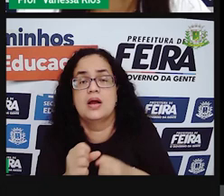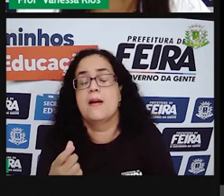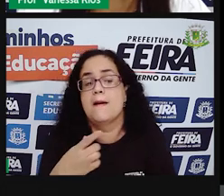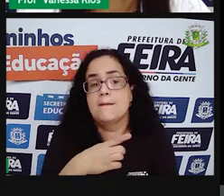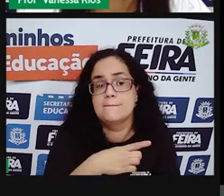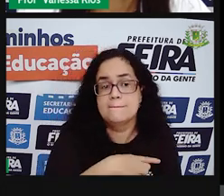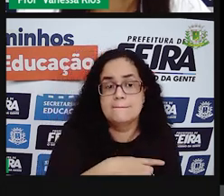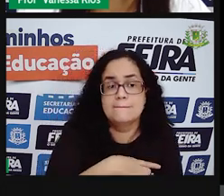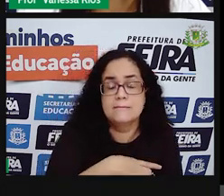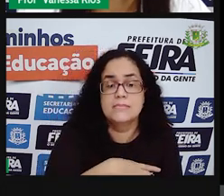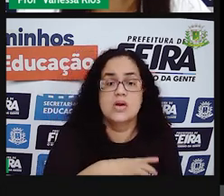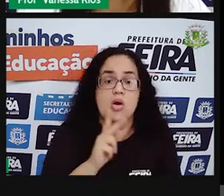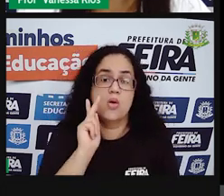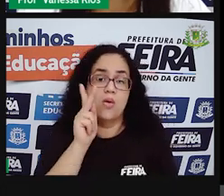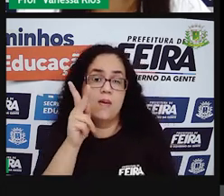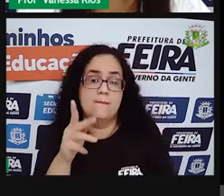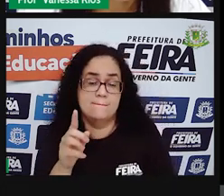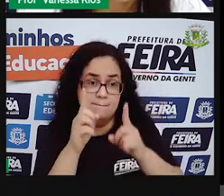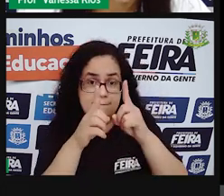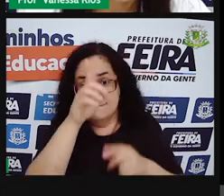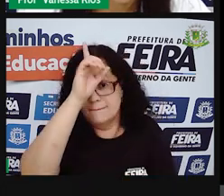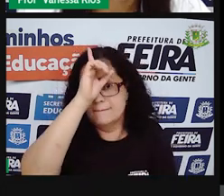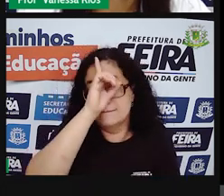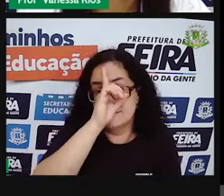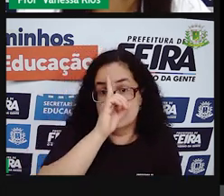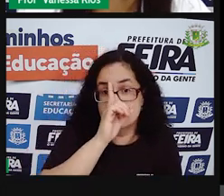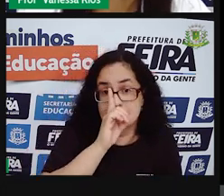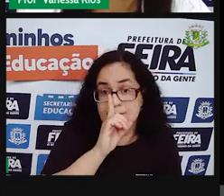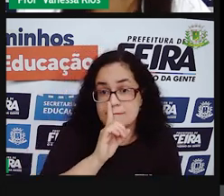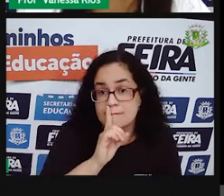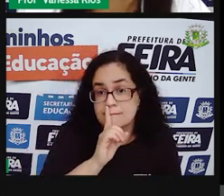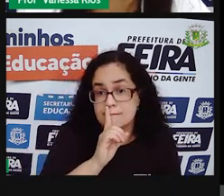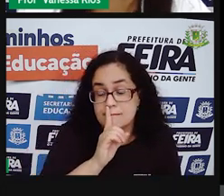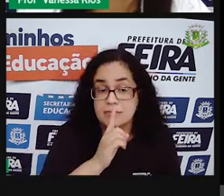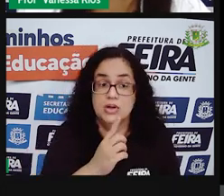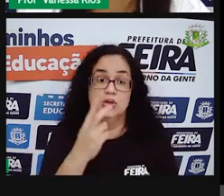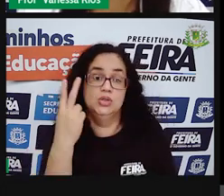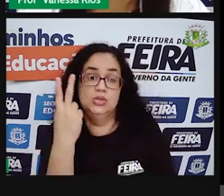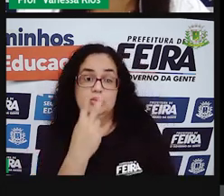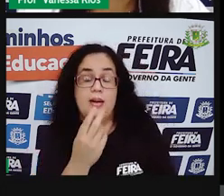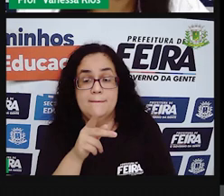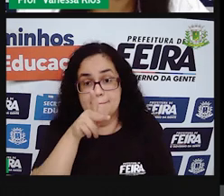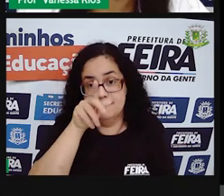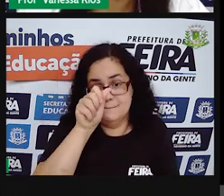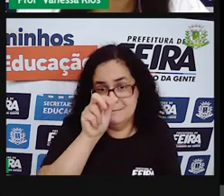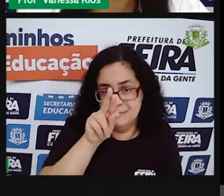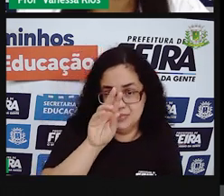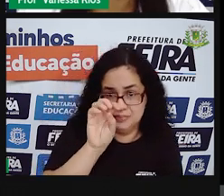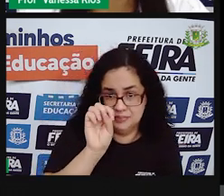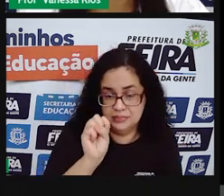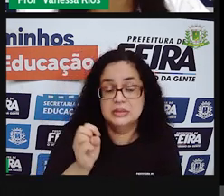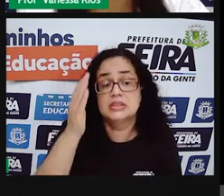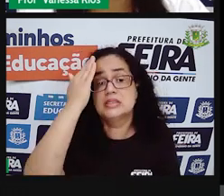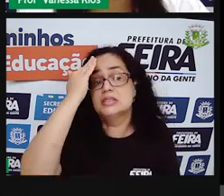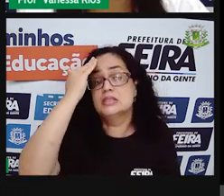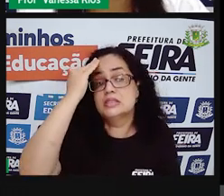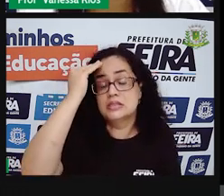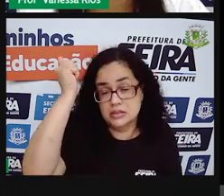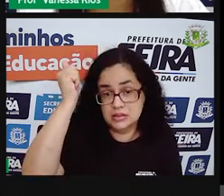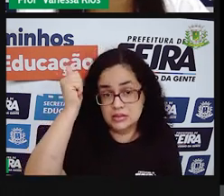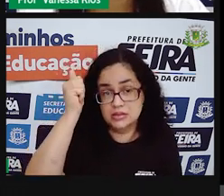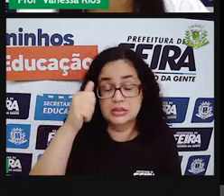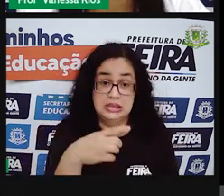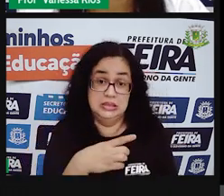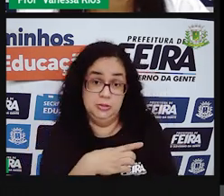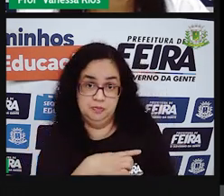pode afirmar que os números dos quadrados amarelos apresentam uma sequência de números pares. Então, a gente já sabe que os números